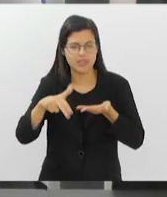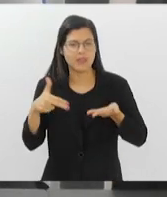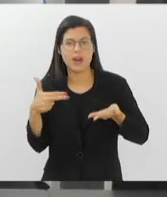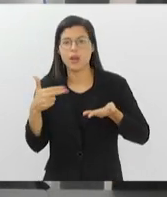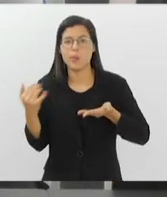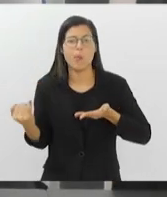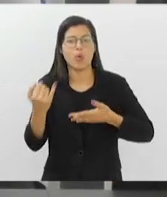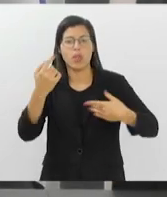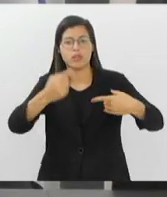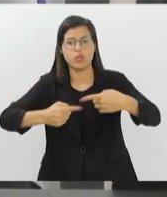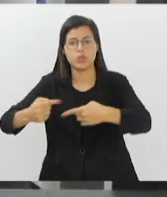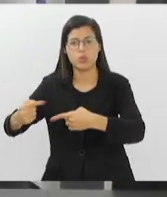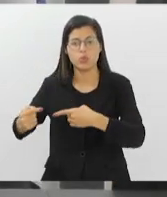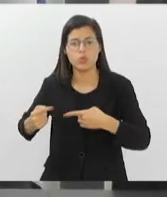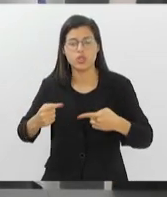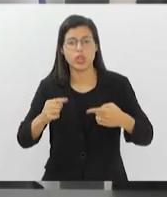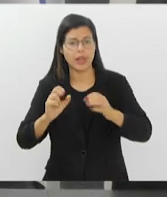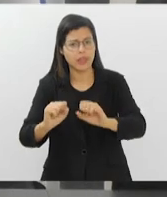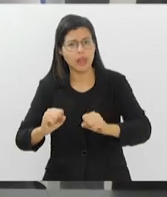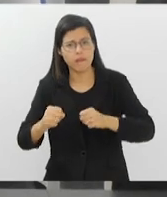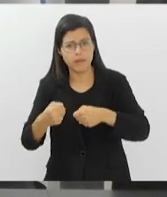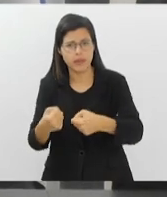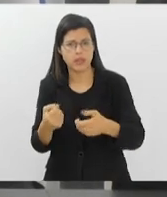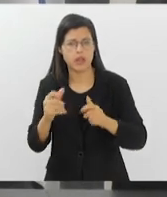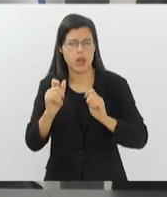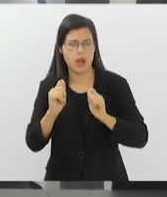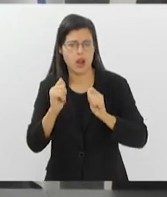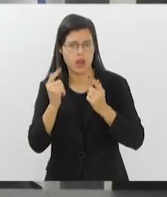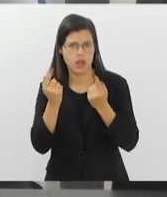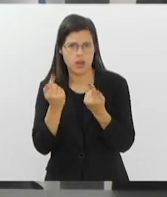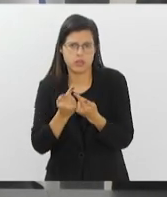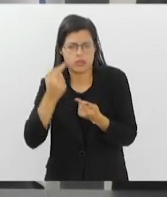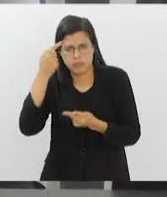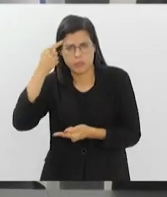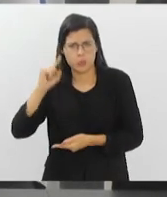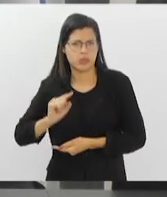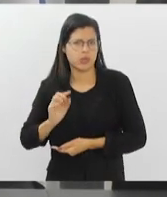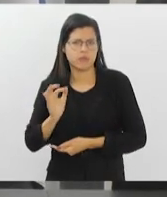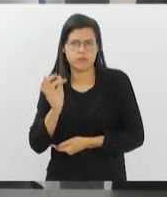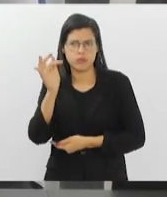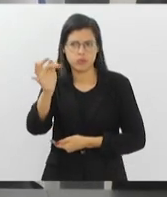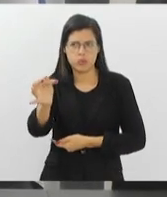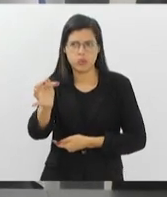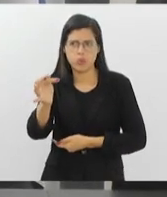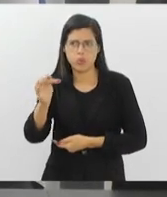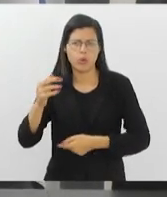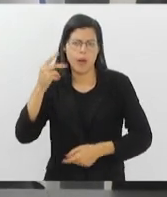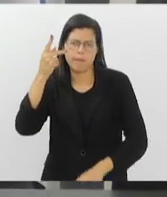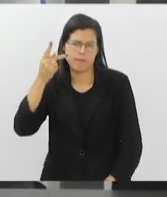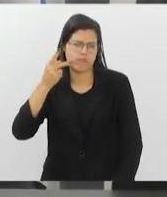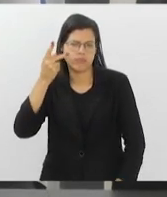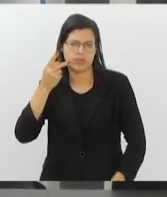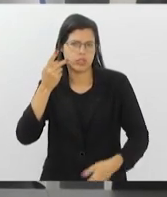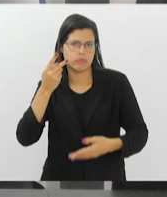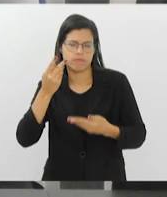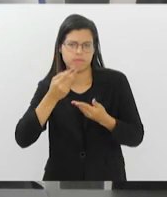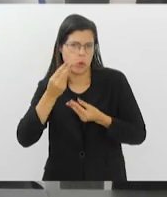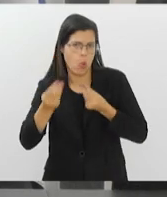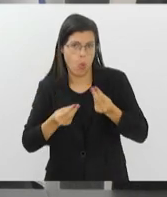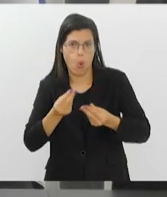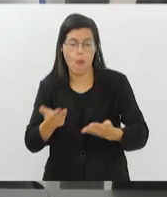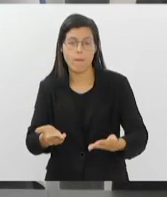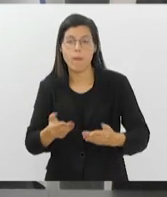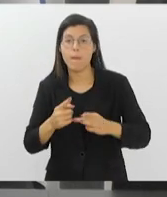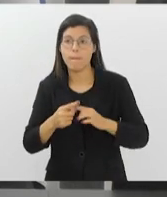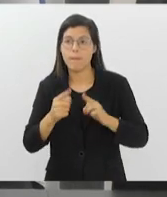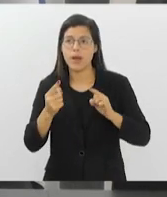e sair em defesa do parlamento. E eu não sei o que vai reservar o futuro próximo aí da política para todos nós, mas eu estou